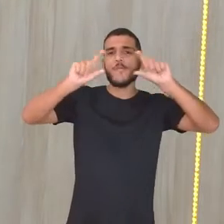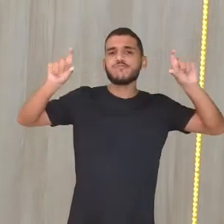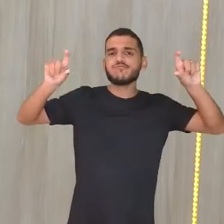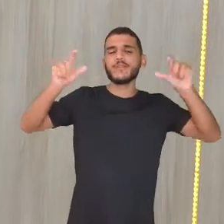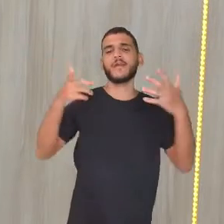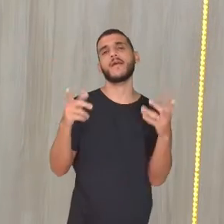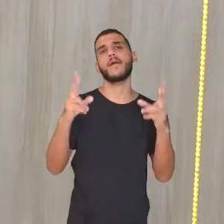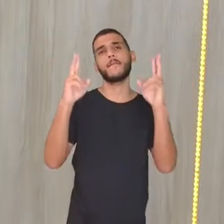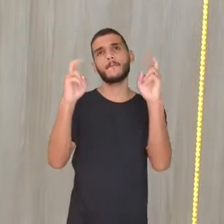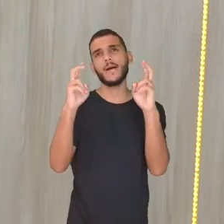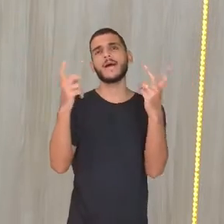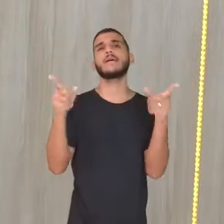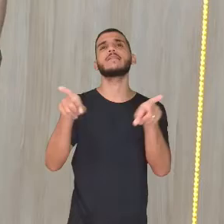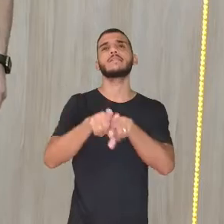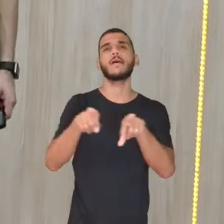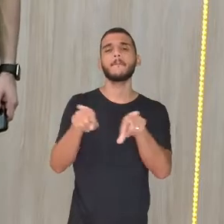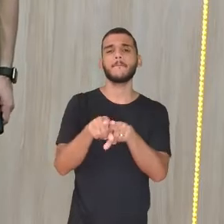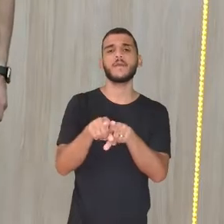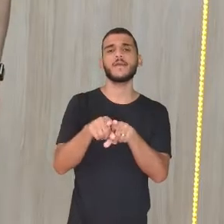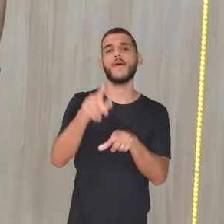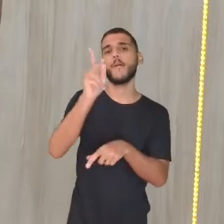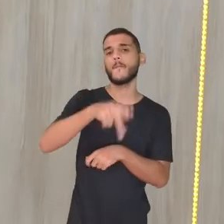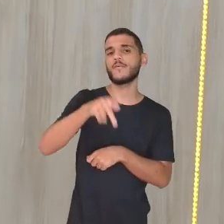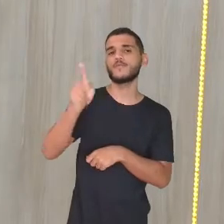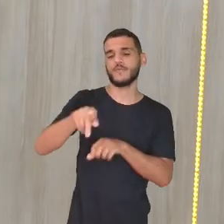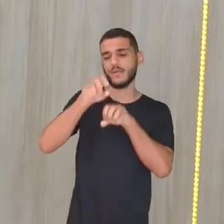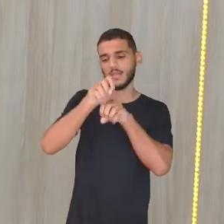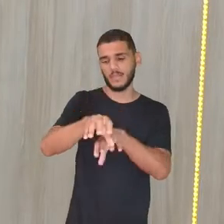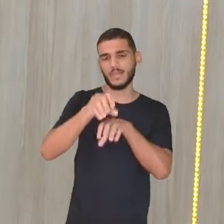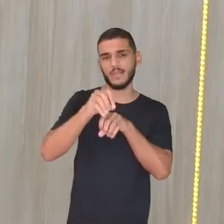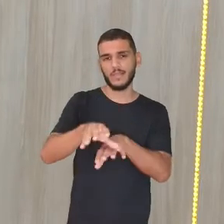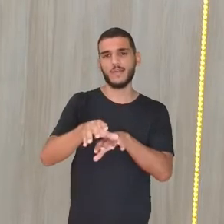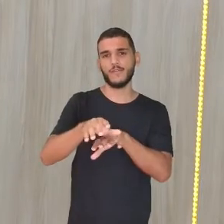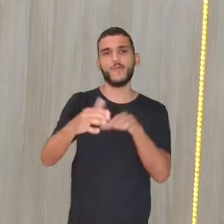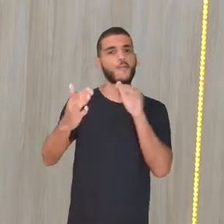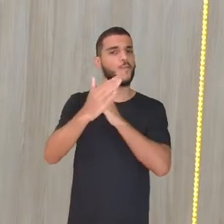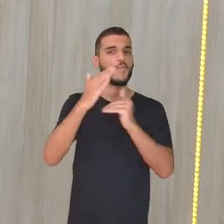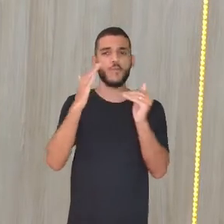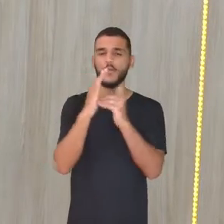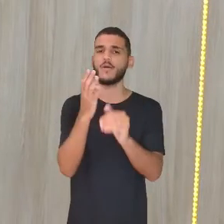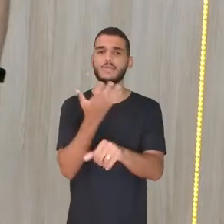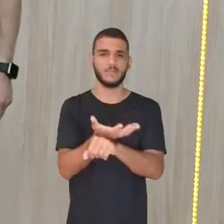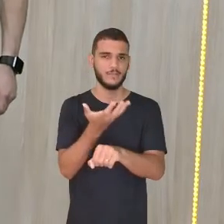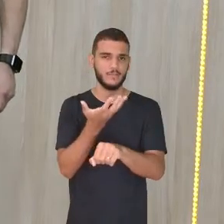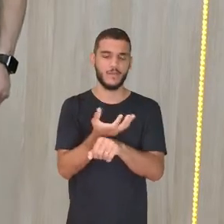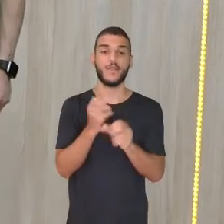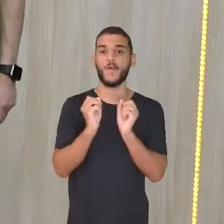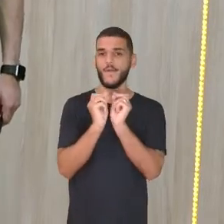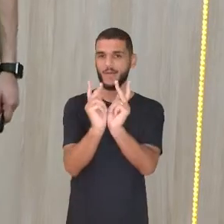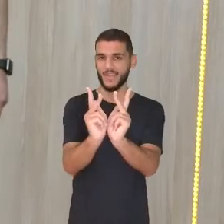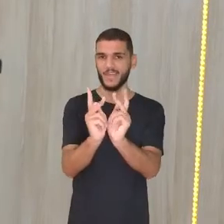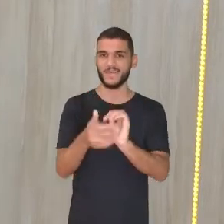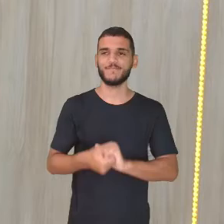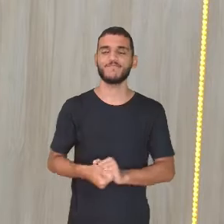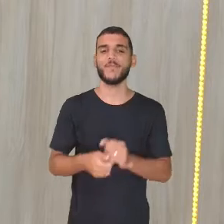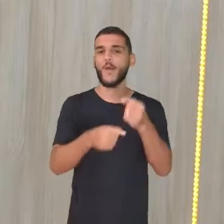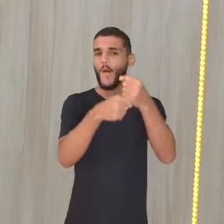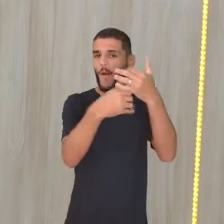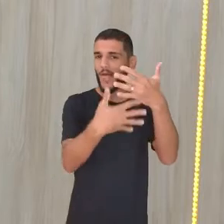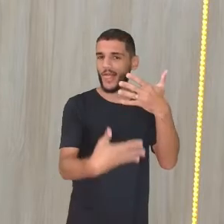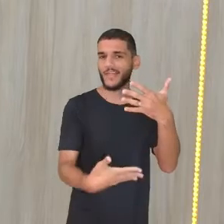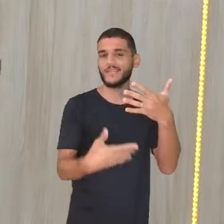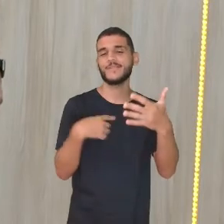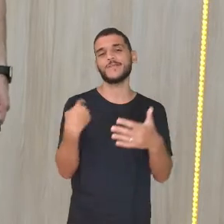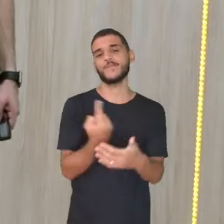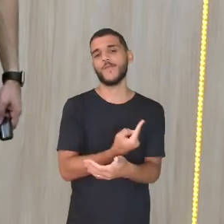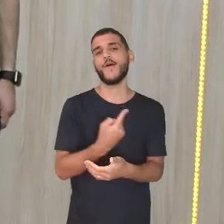que estão lecionando aquela aula também de todas as disciplinas, beleza? Então, comente aí no chat, a gente